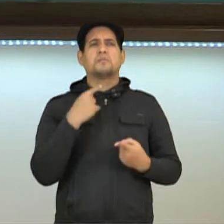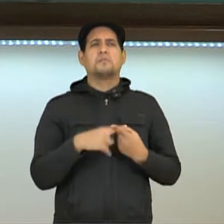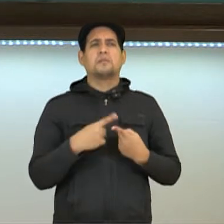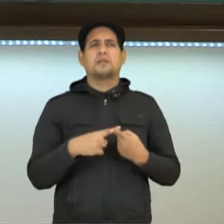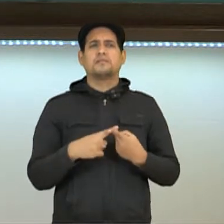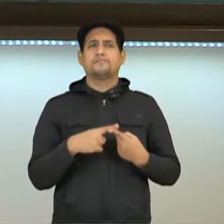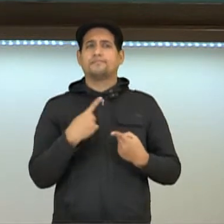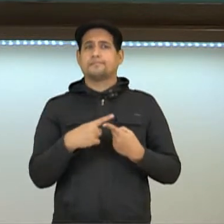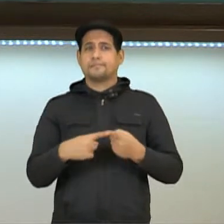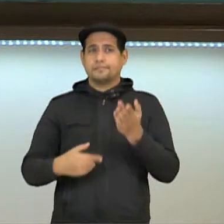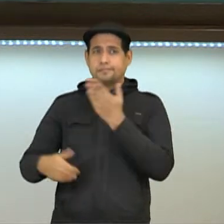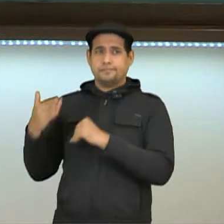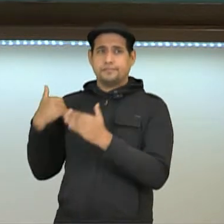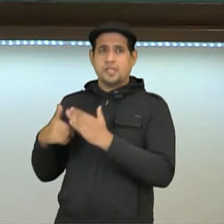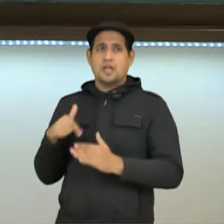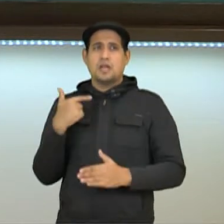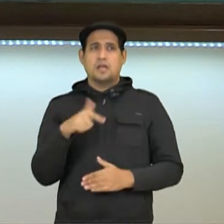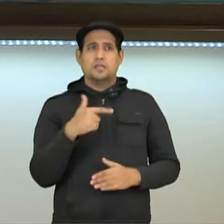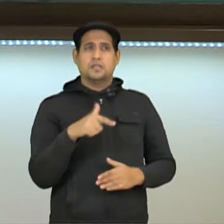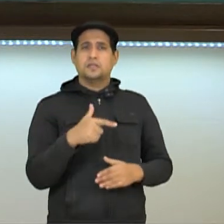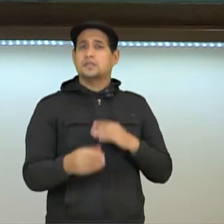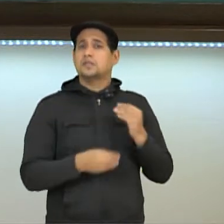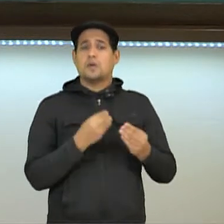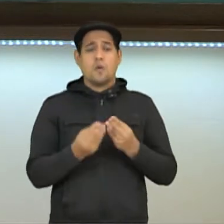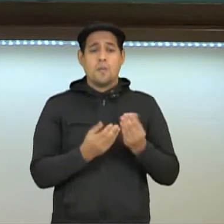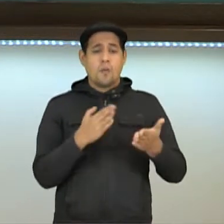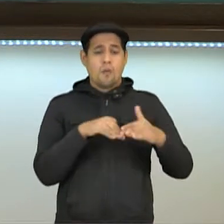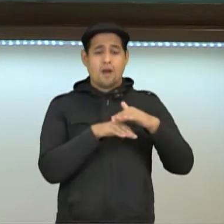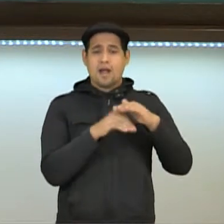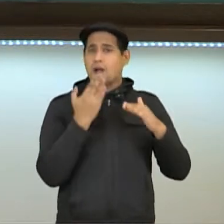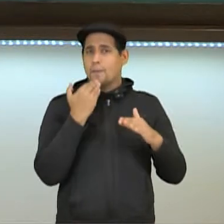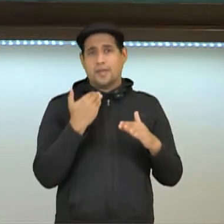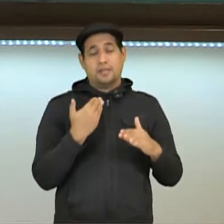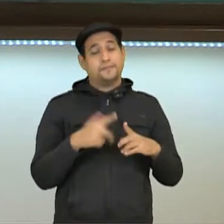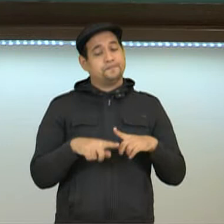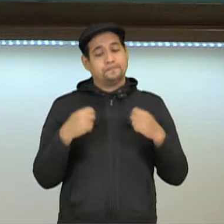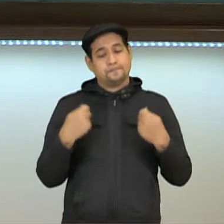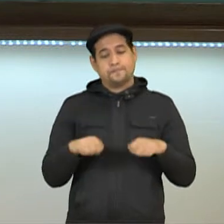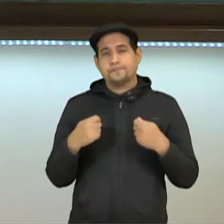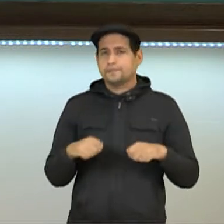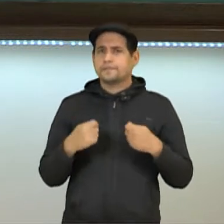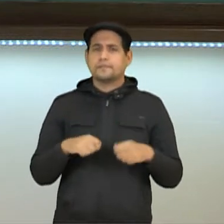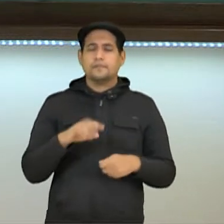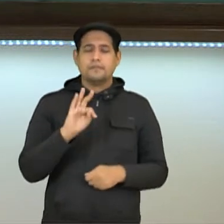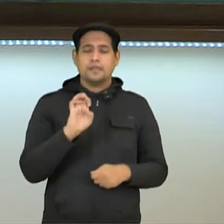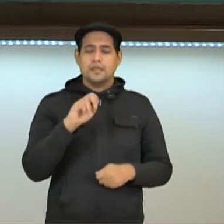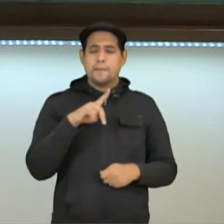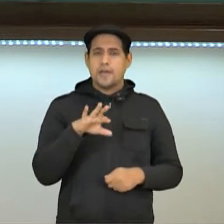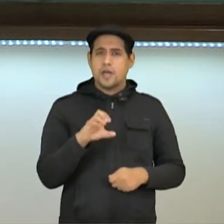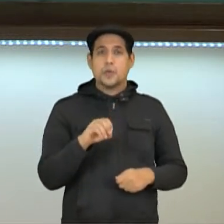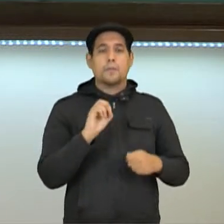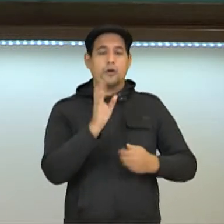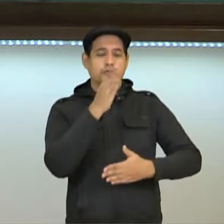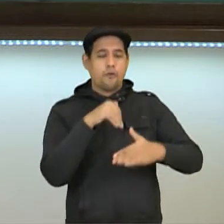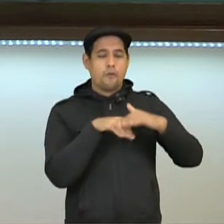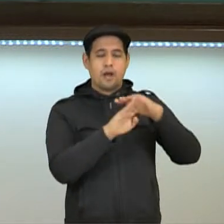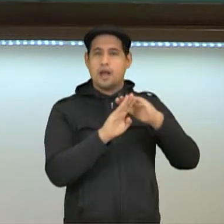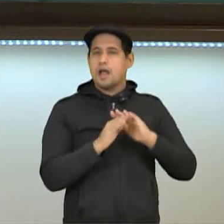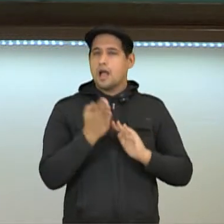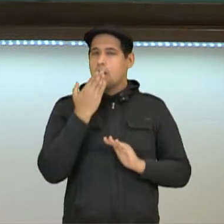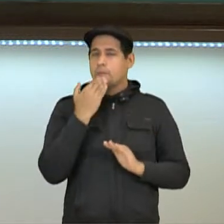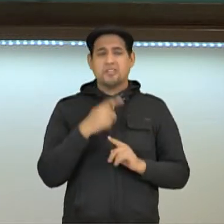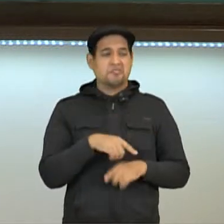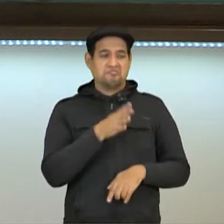naquele período eles não tinham como conservar os alimentos. Então precisavam de temperos que pudessem conservar esses alimentos. Eles